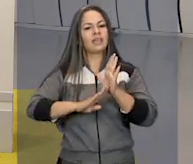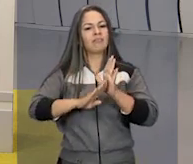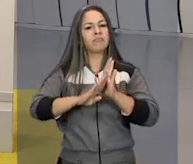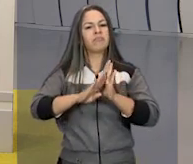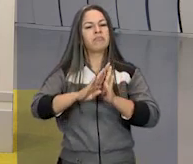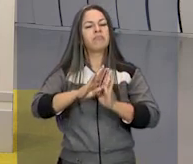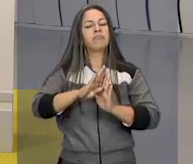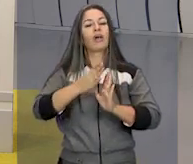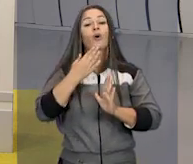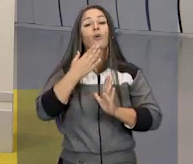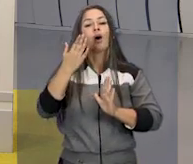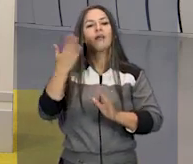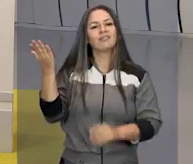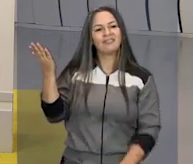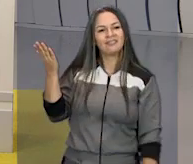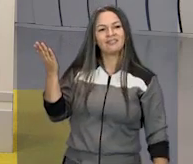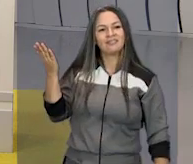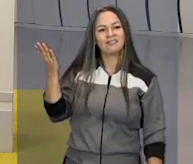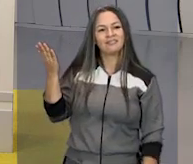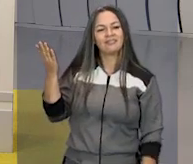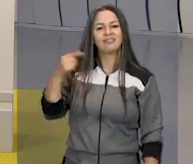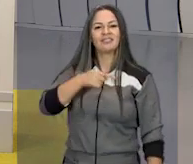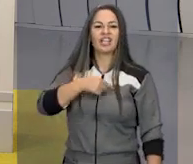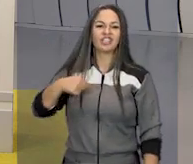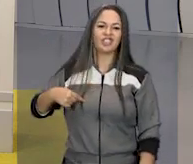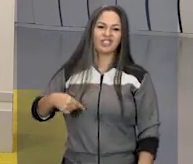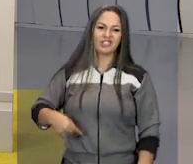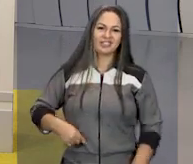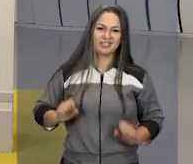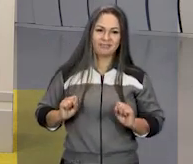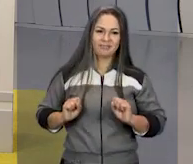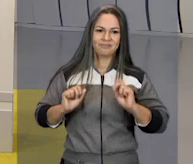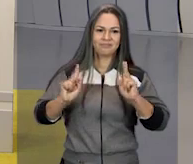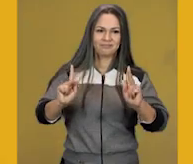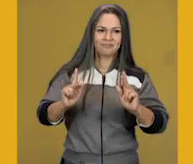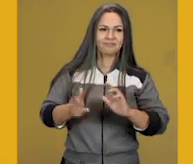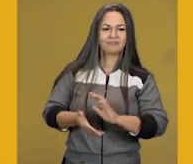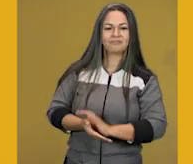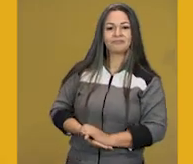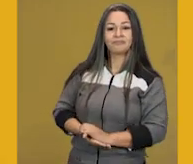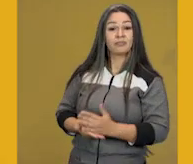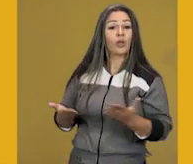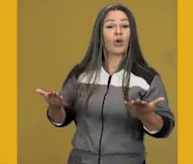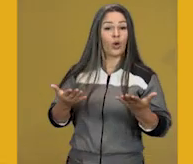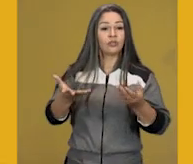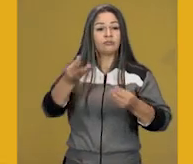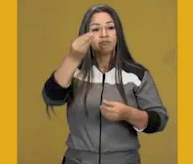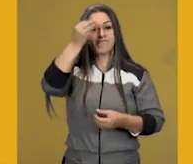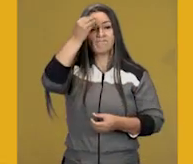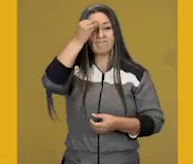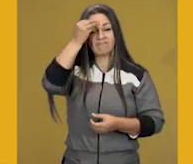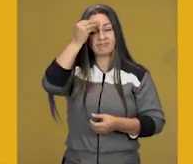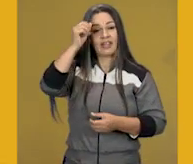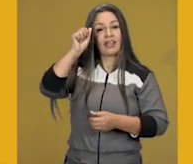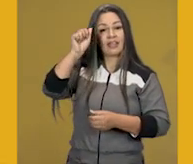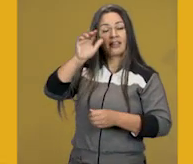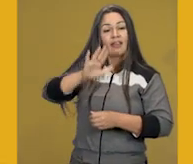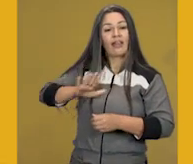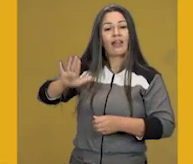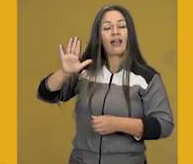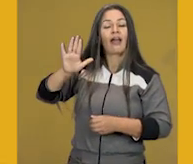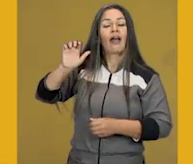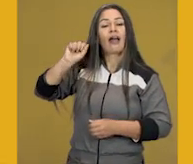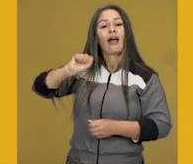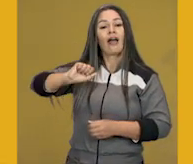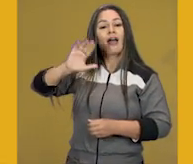falando da China. Bom, então hoje nós vimos que a Ásia ela é um continente com disparidades socioeconômicas.